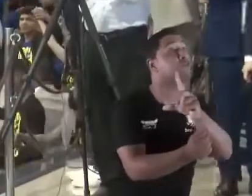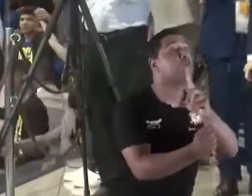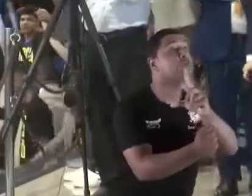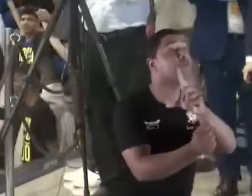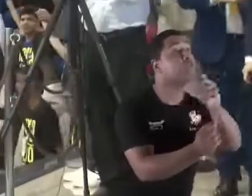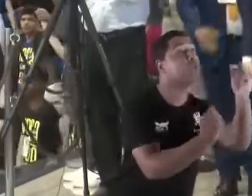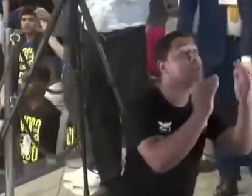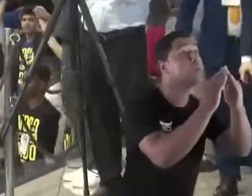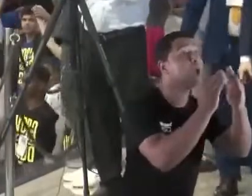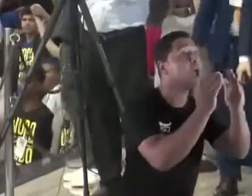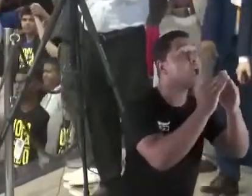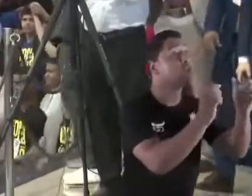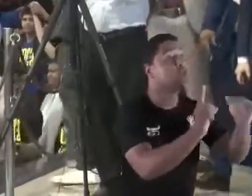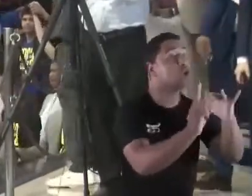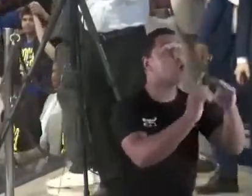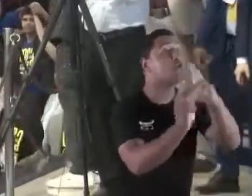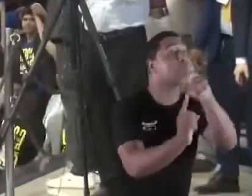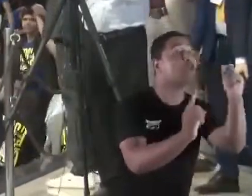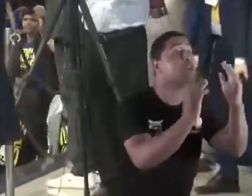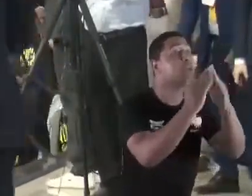casa transbordando.